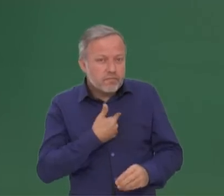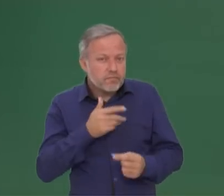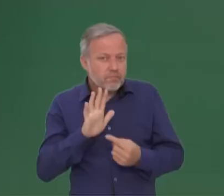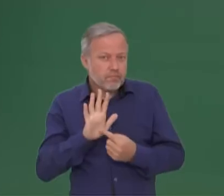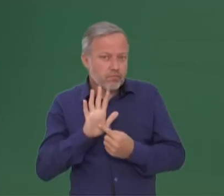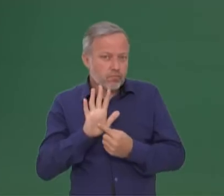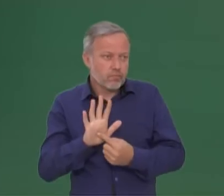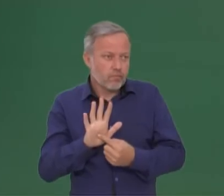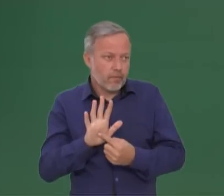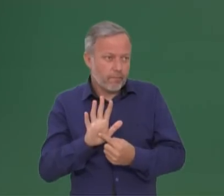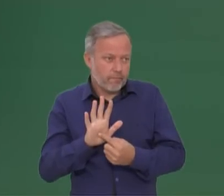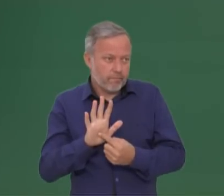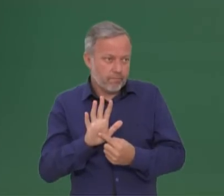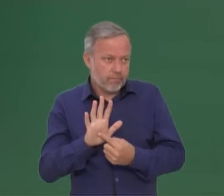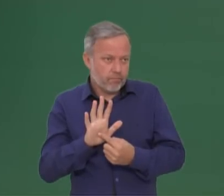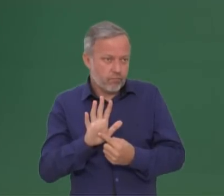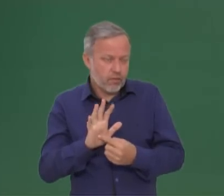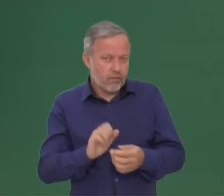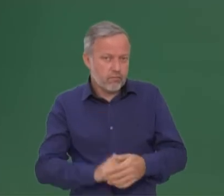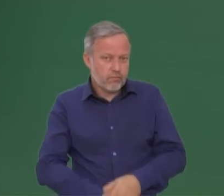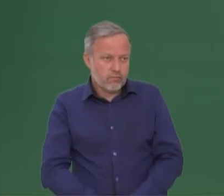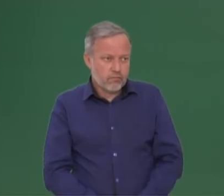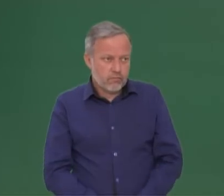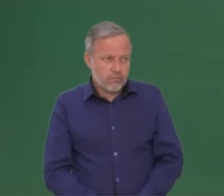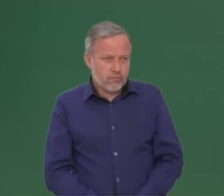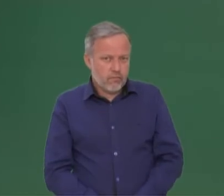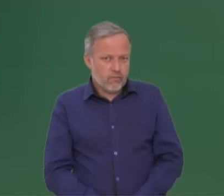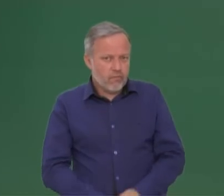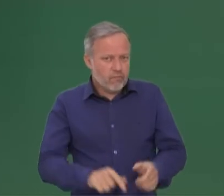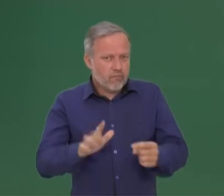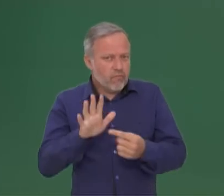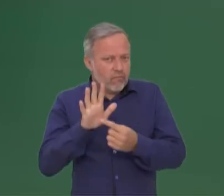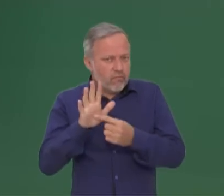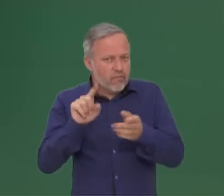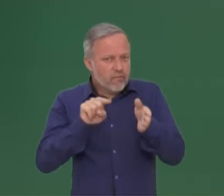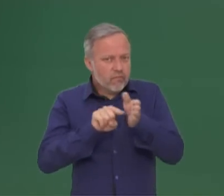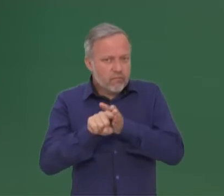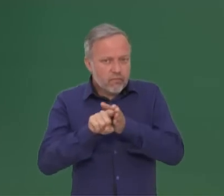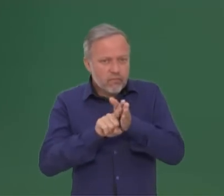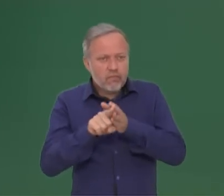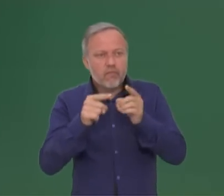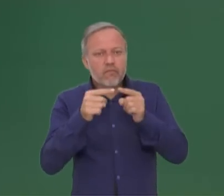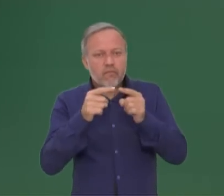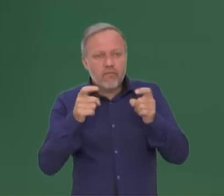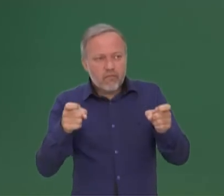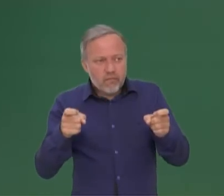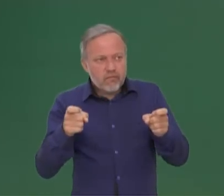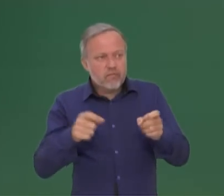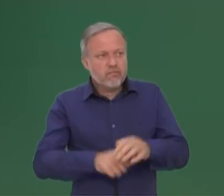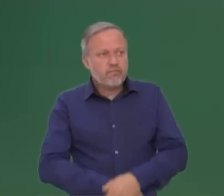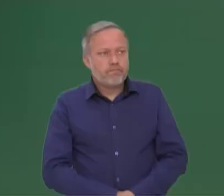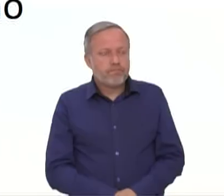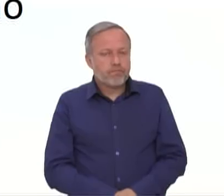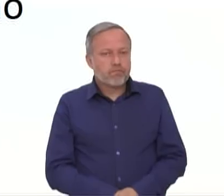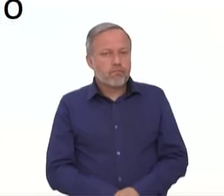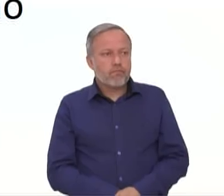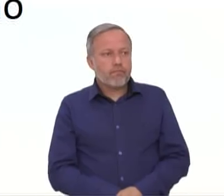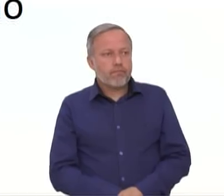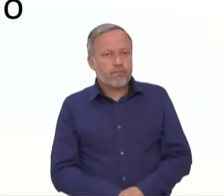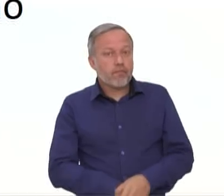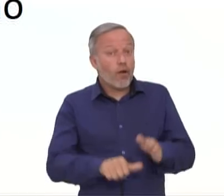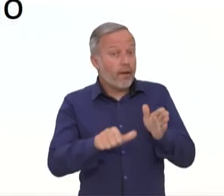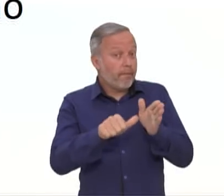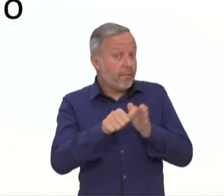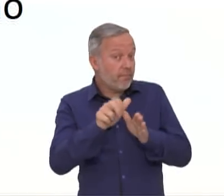para vocês evidências, né? São comprovações científicas por que eles não são considerados seres vivos. Então, olha a